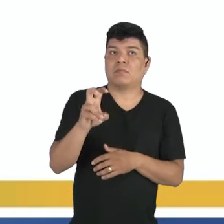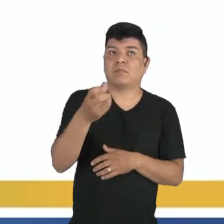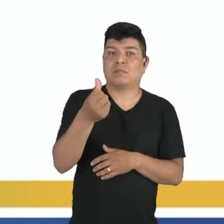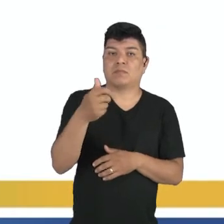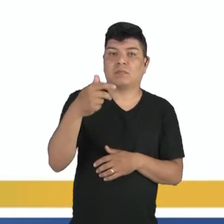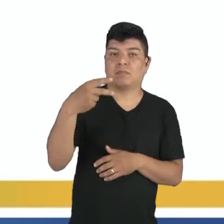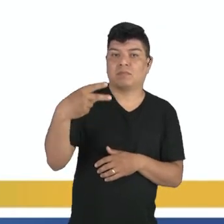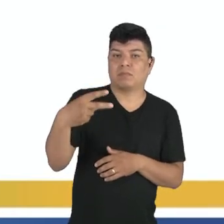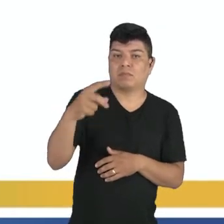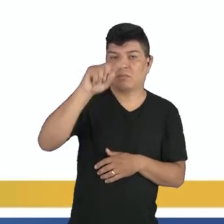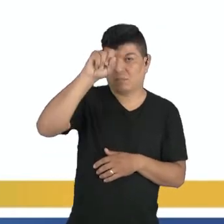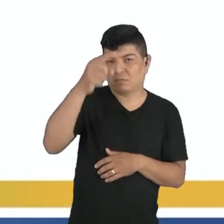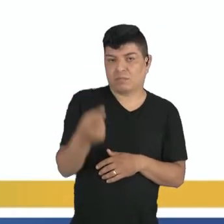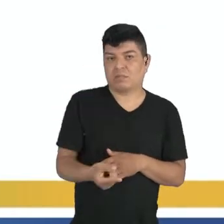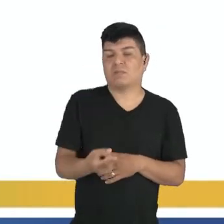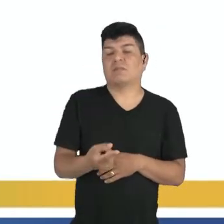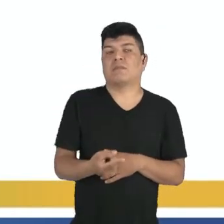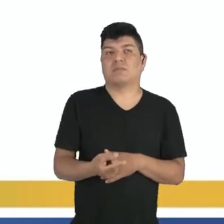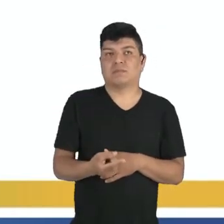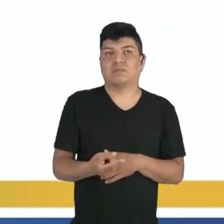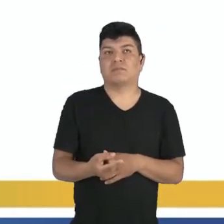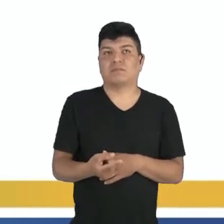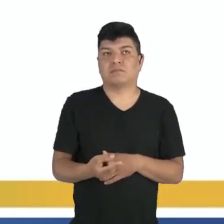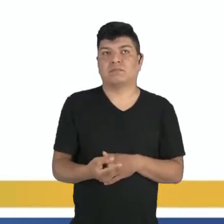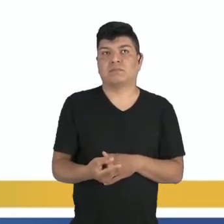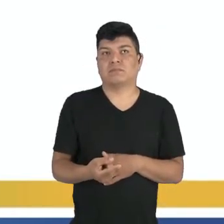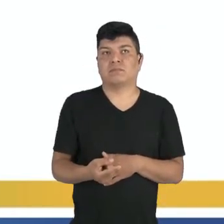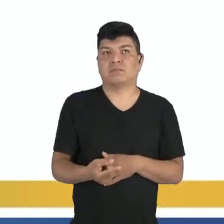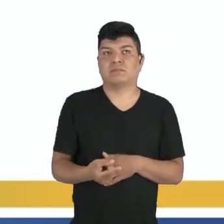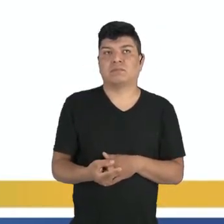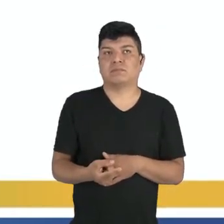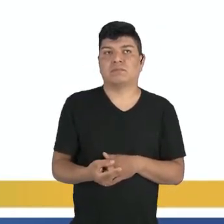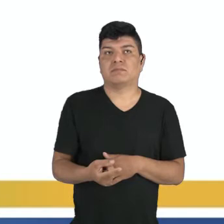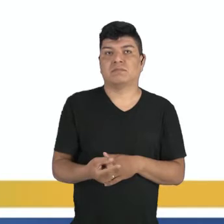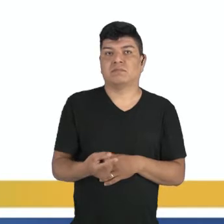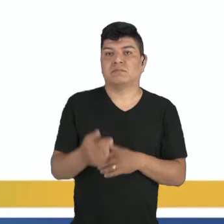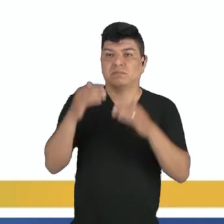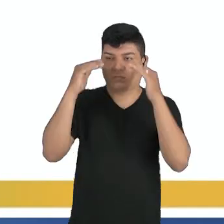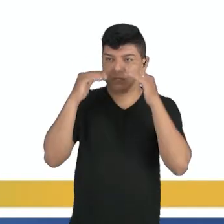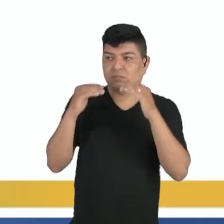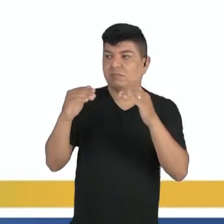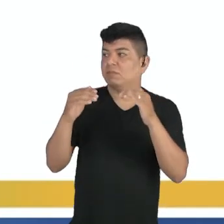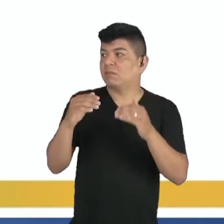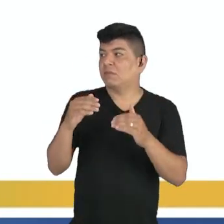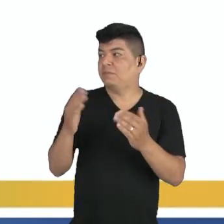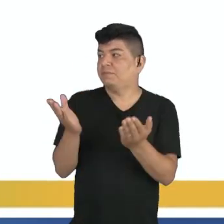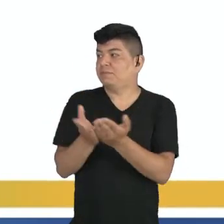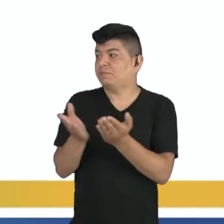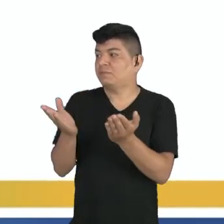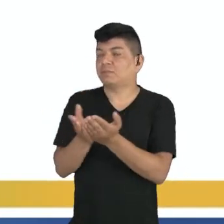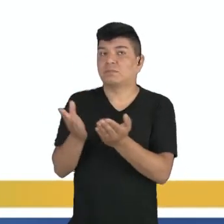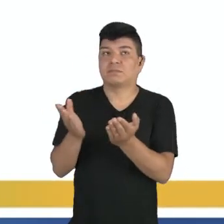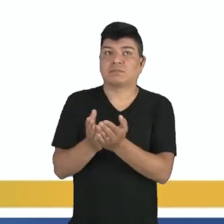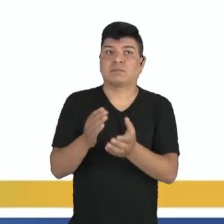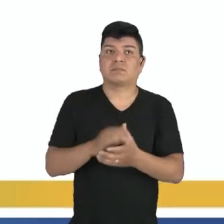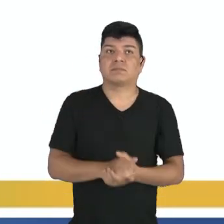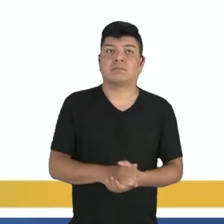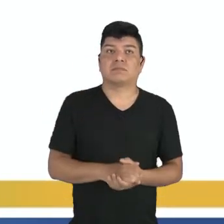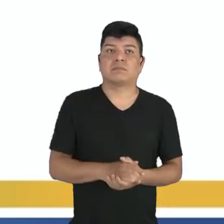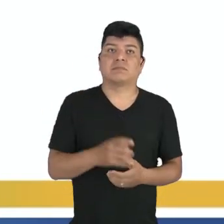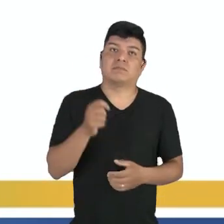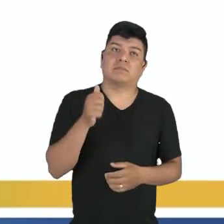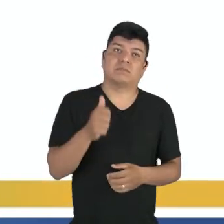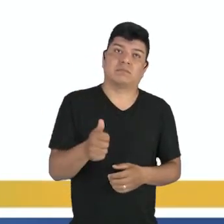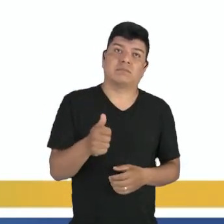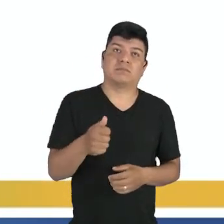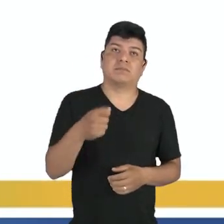562 milhões de habitantes né que professam ser cristãos e sem religião 101